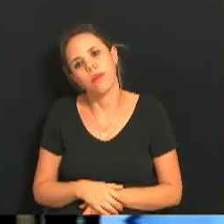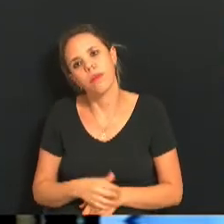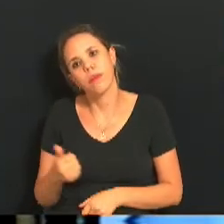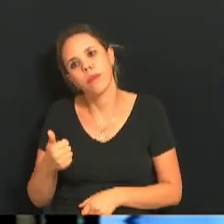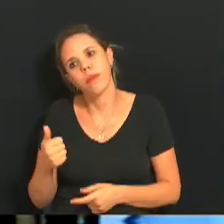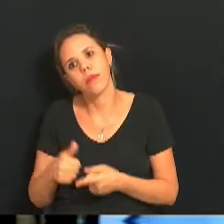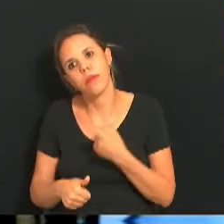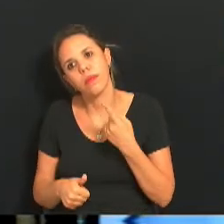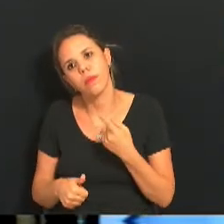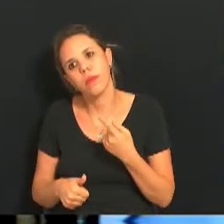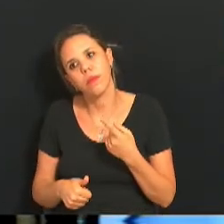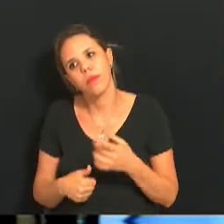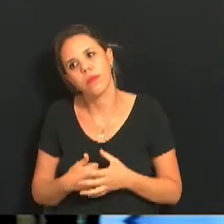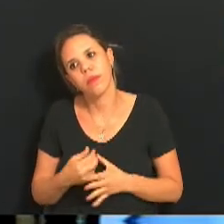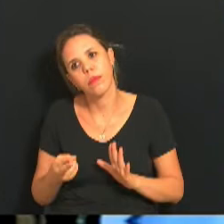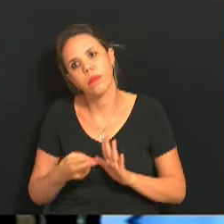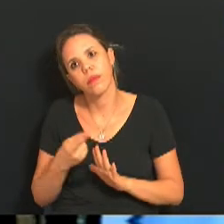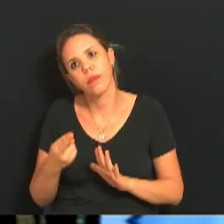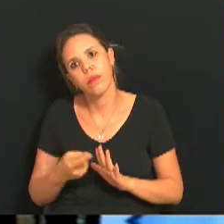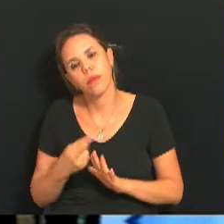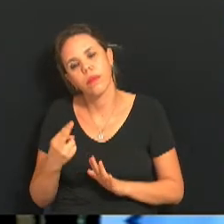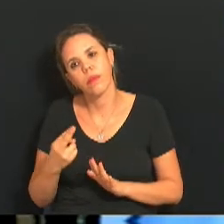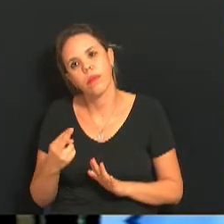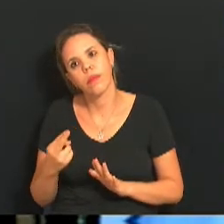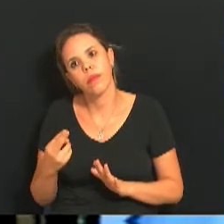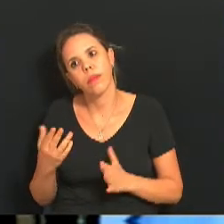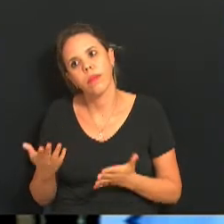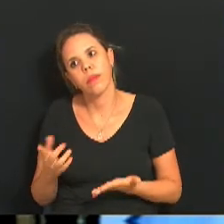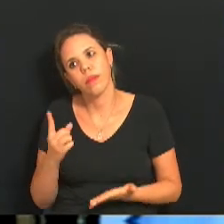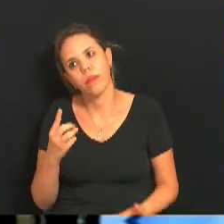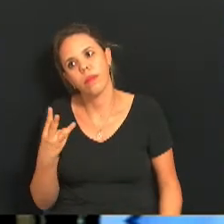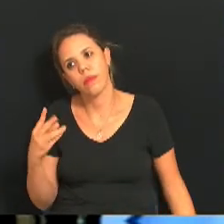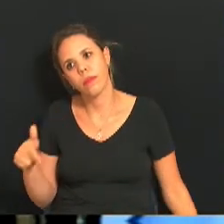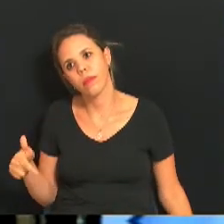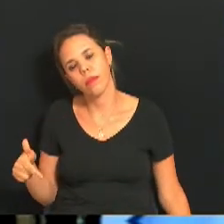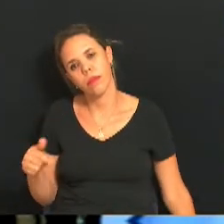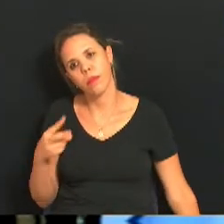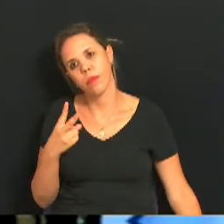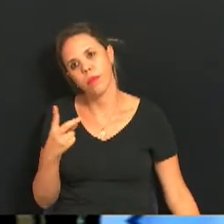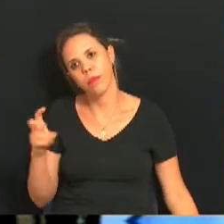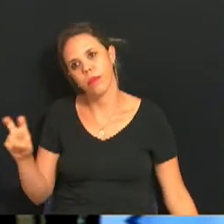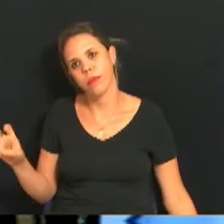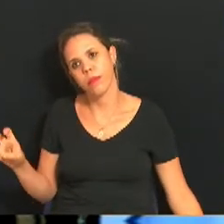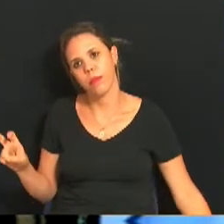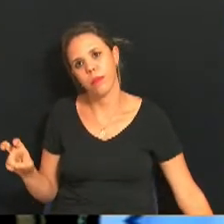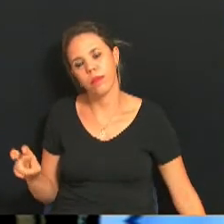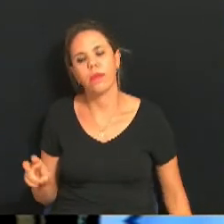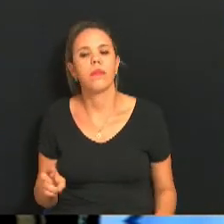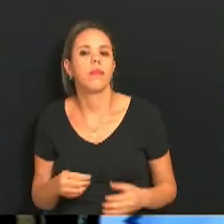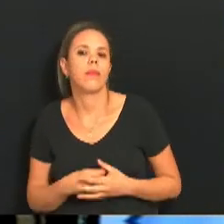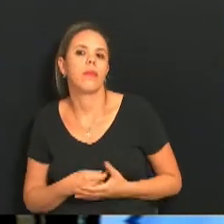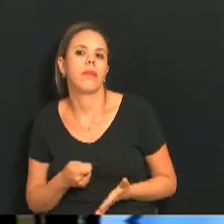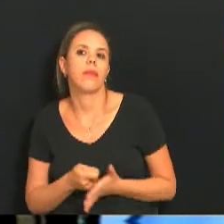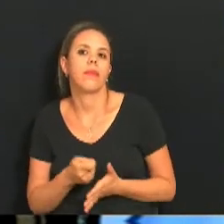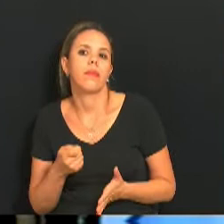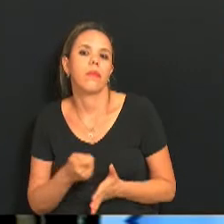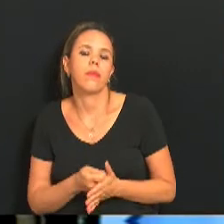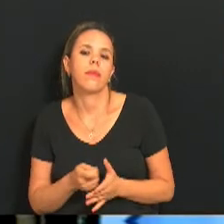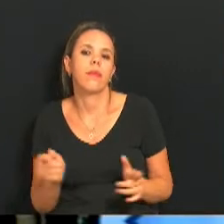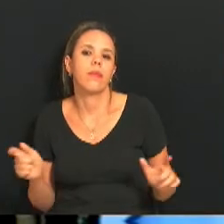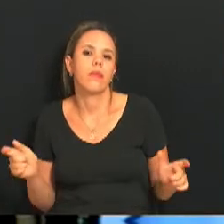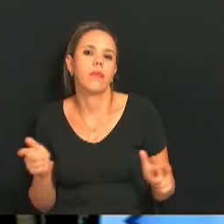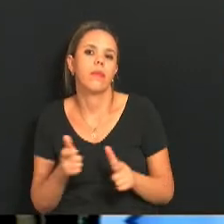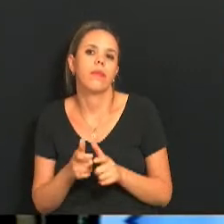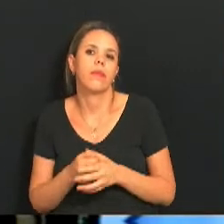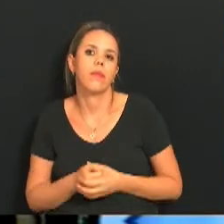primeira das resoluções e 137/2015 poema estabeleceu a área e vou para reduzir o